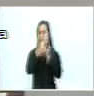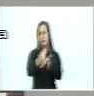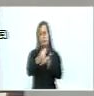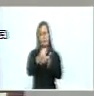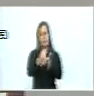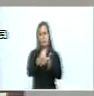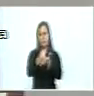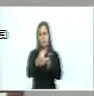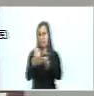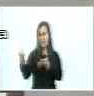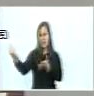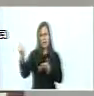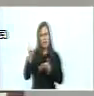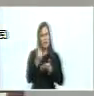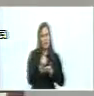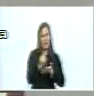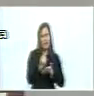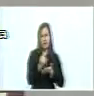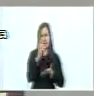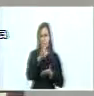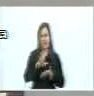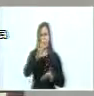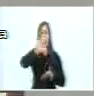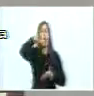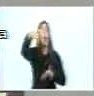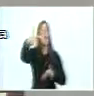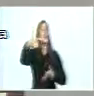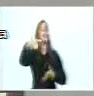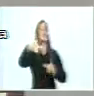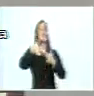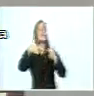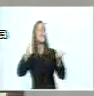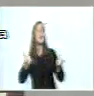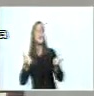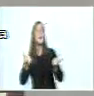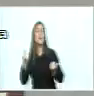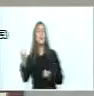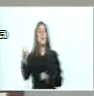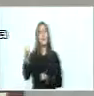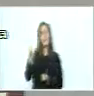Viçosa. Mas para outras coisas aparece aqui